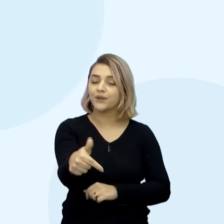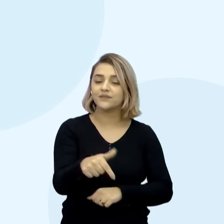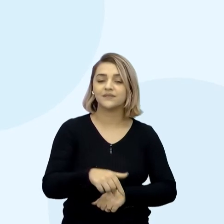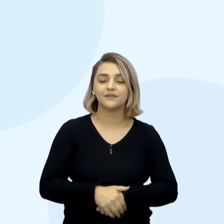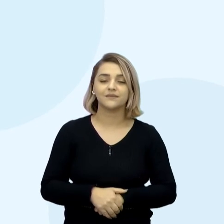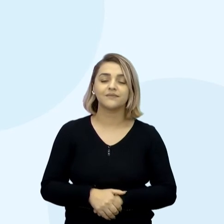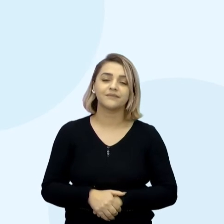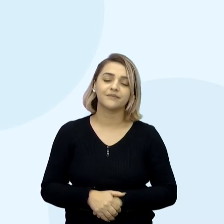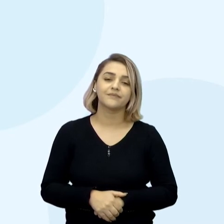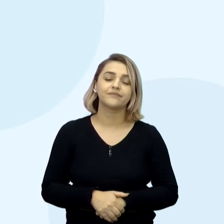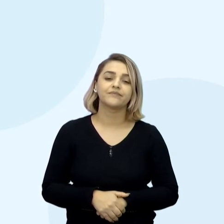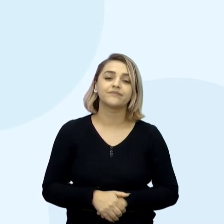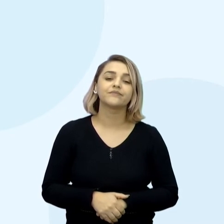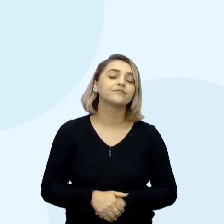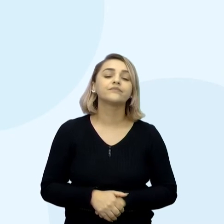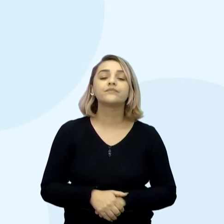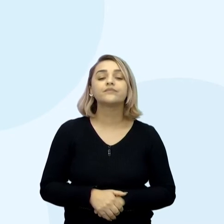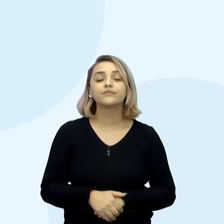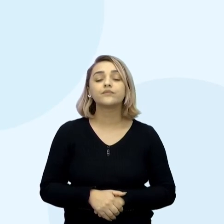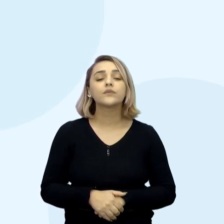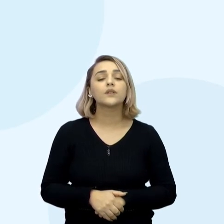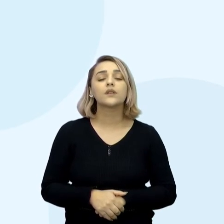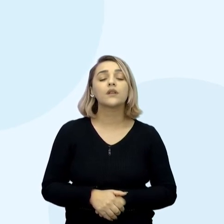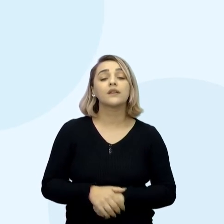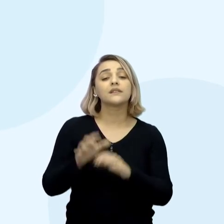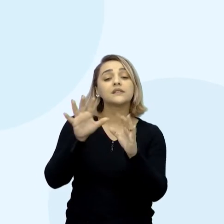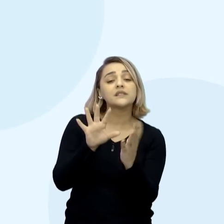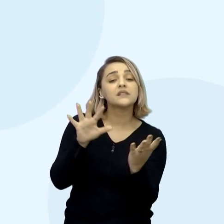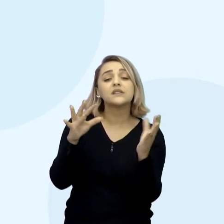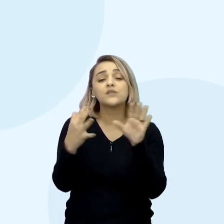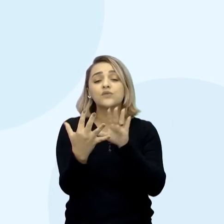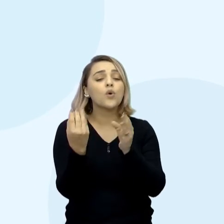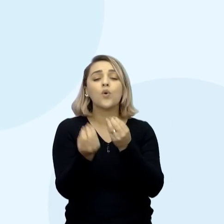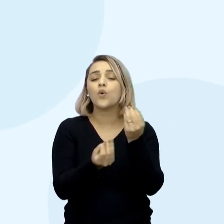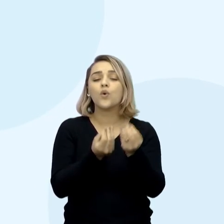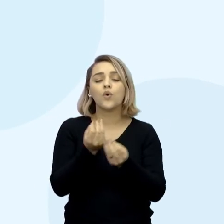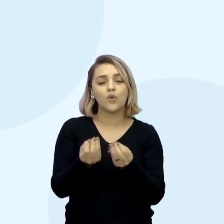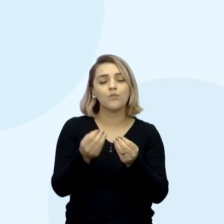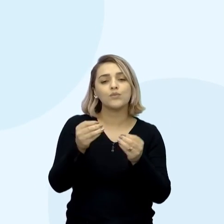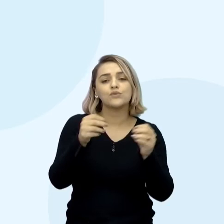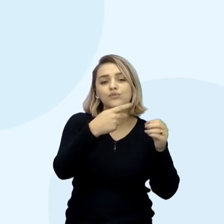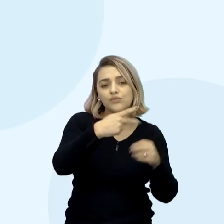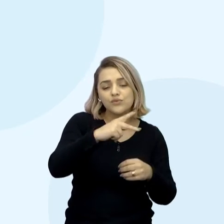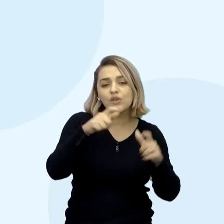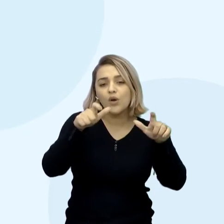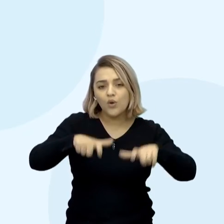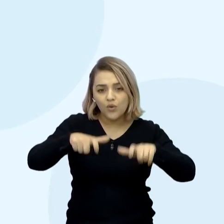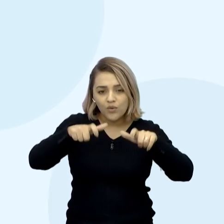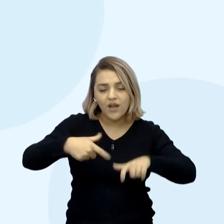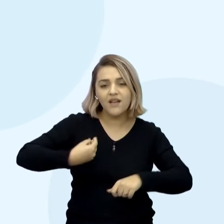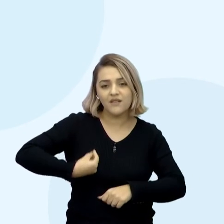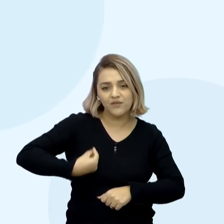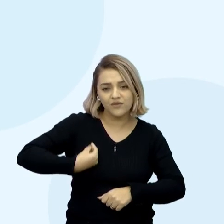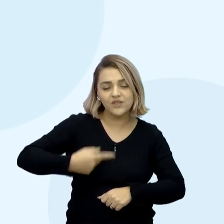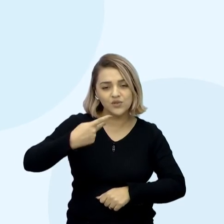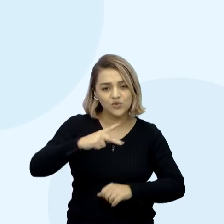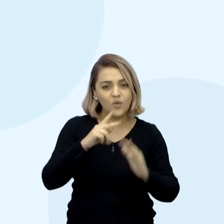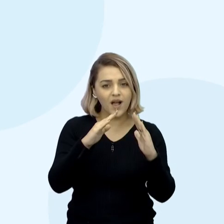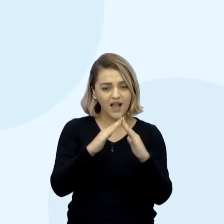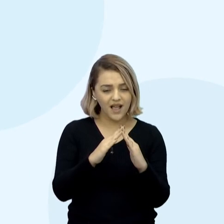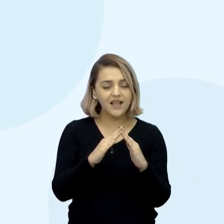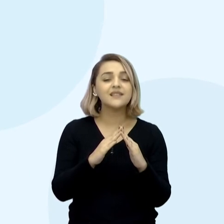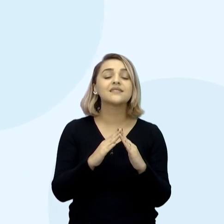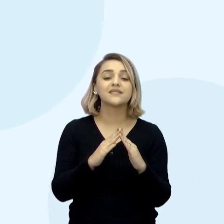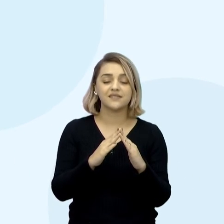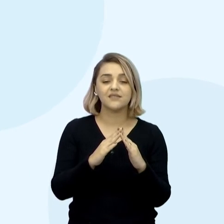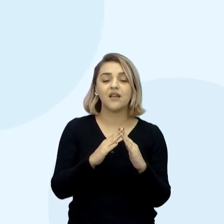Ilana. Como foi a transformação do seu espaço de vivência, casa, para o espaço de